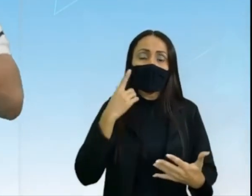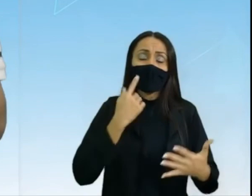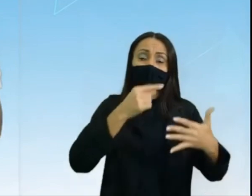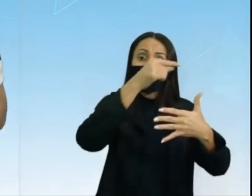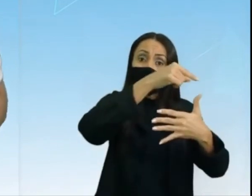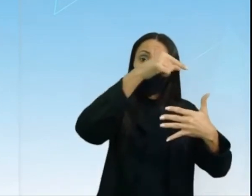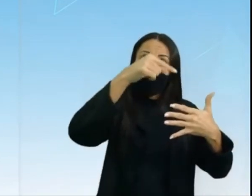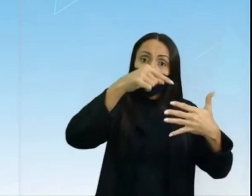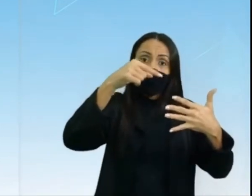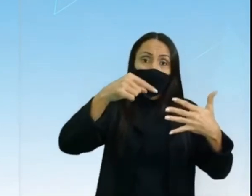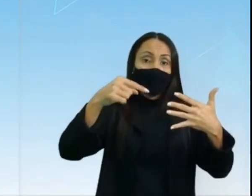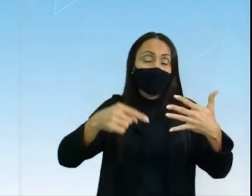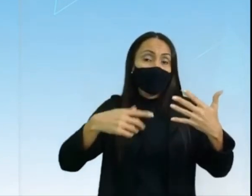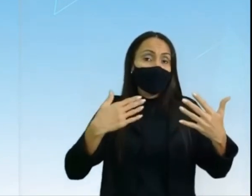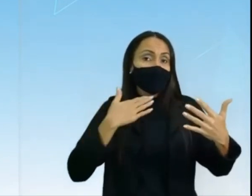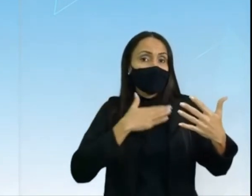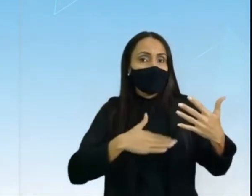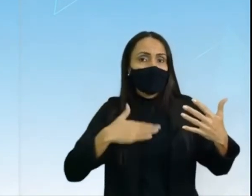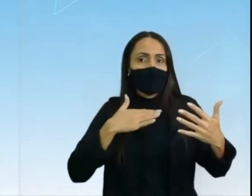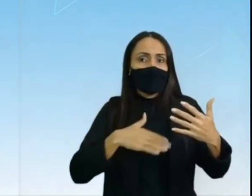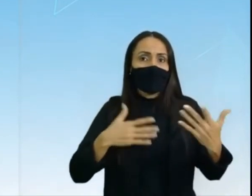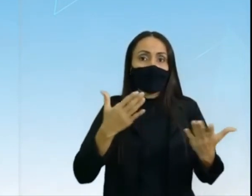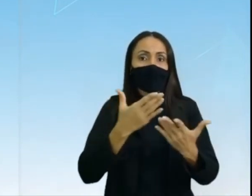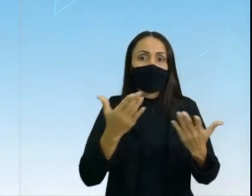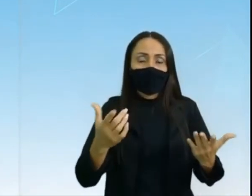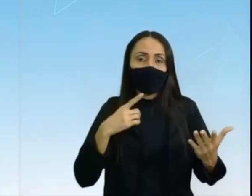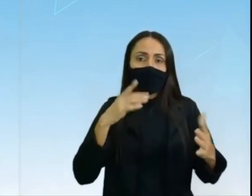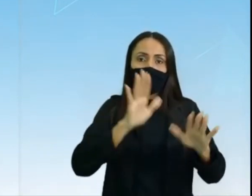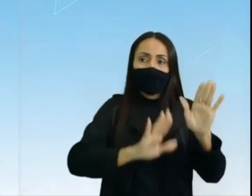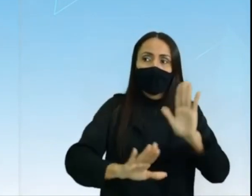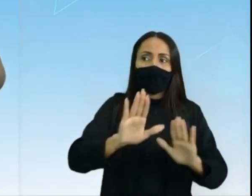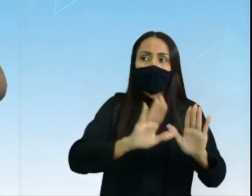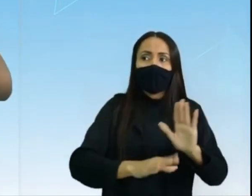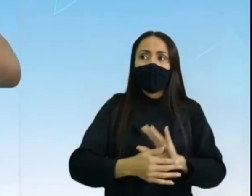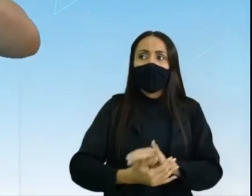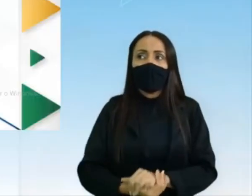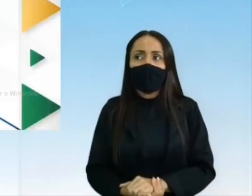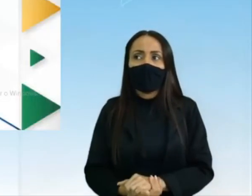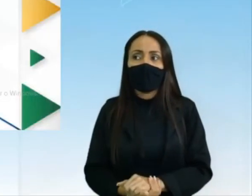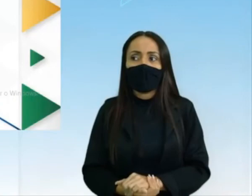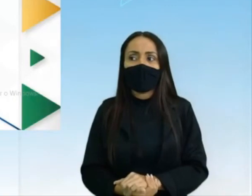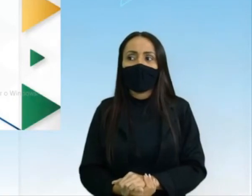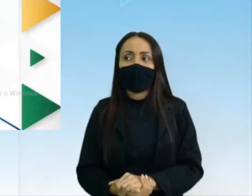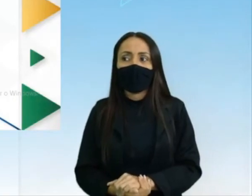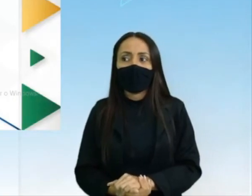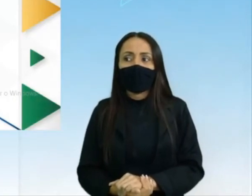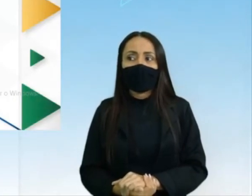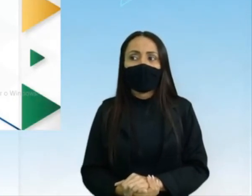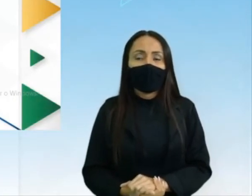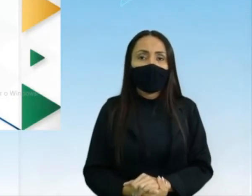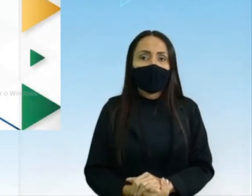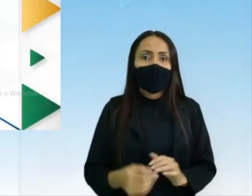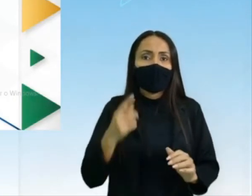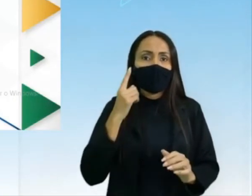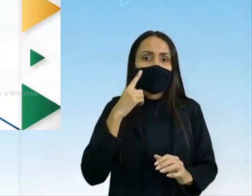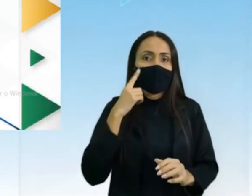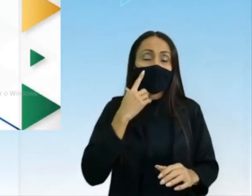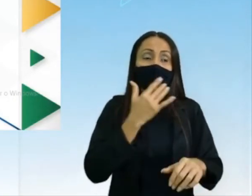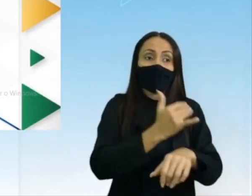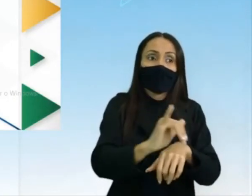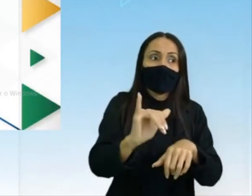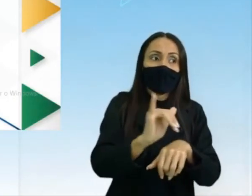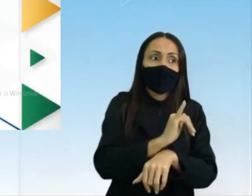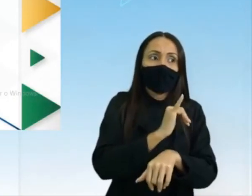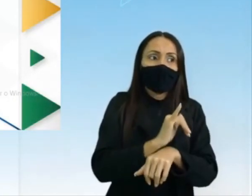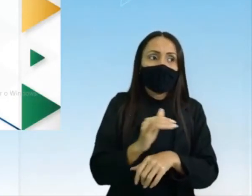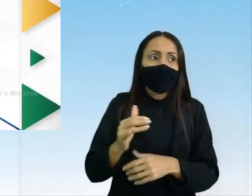que eu gostaria que vocês tomassem cuidado. Na tela eu trago o quê? Justamente, veja só, as